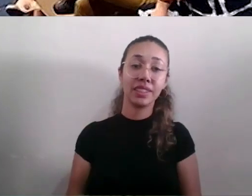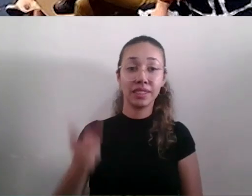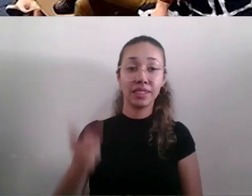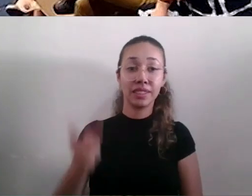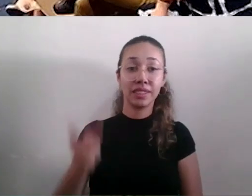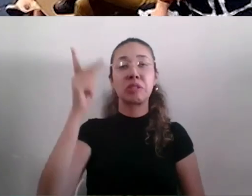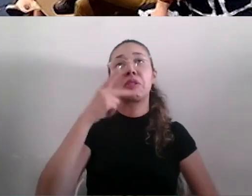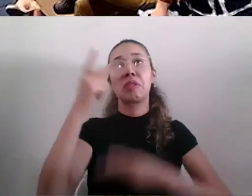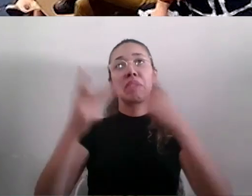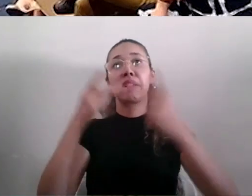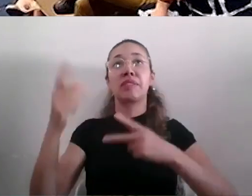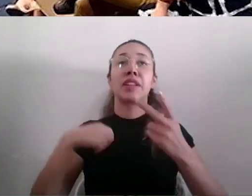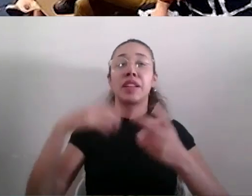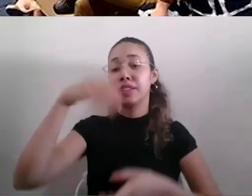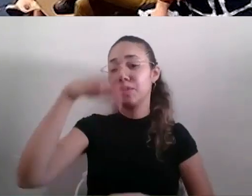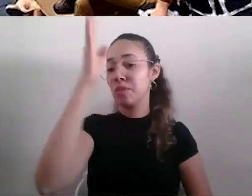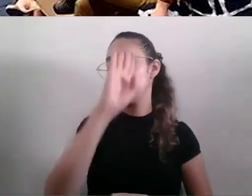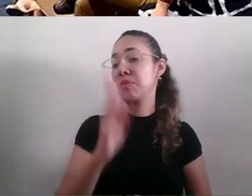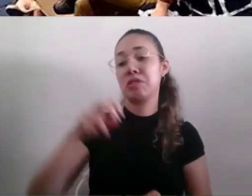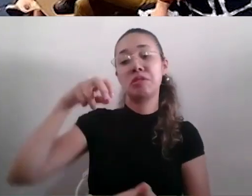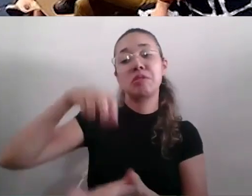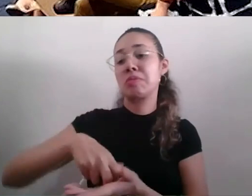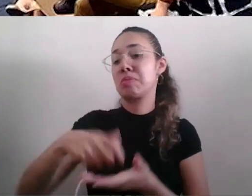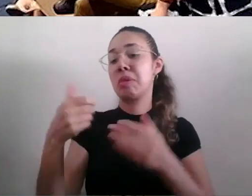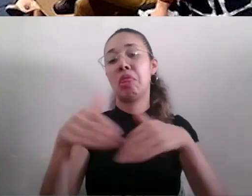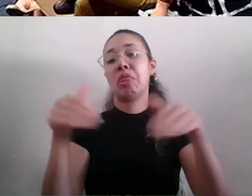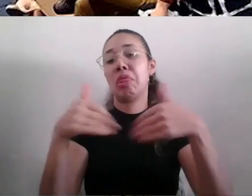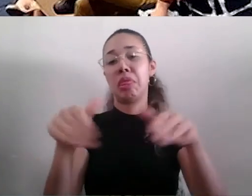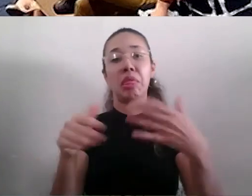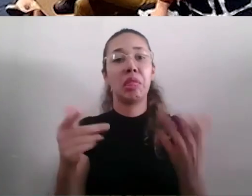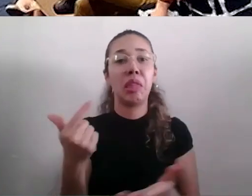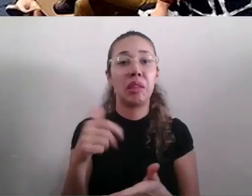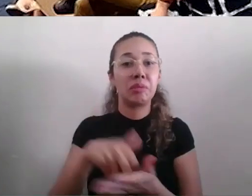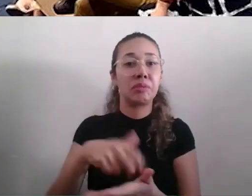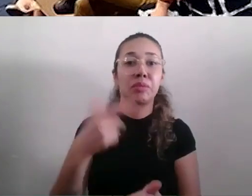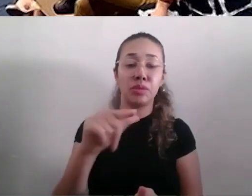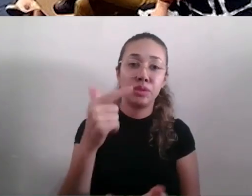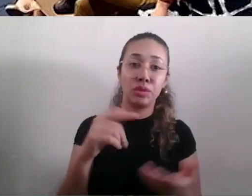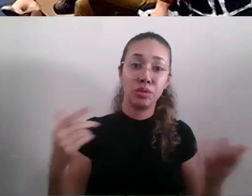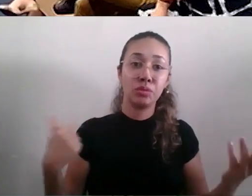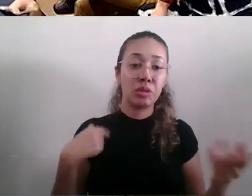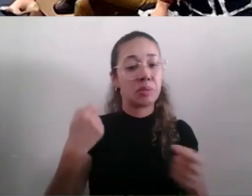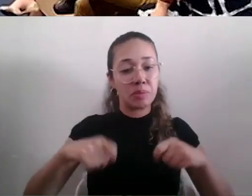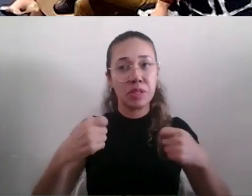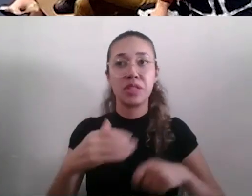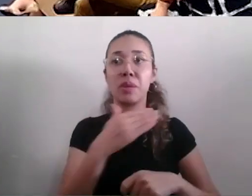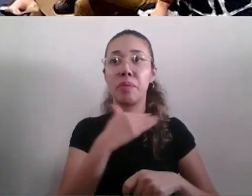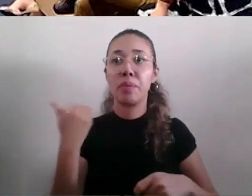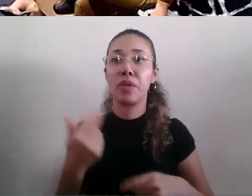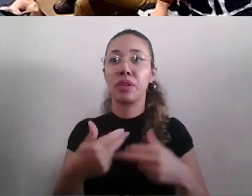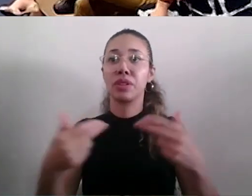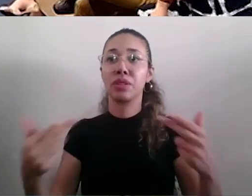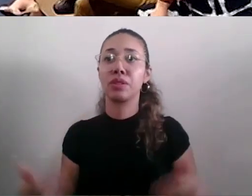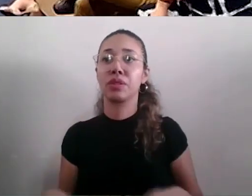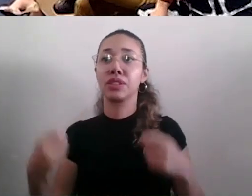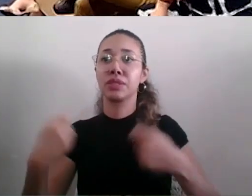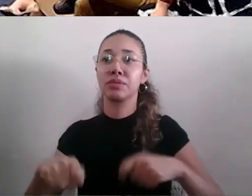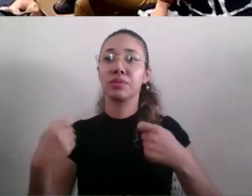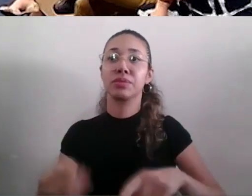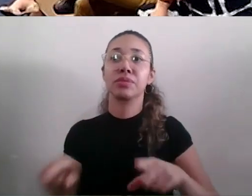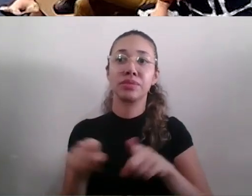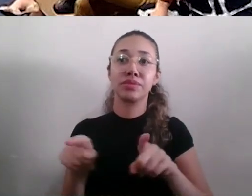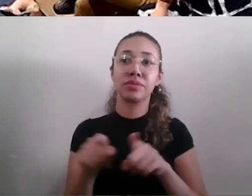país da impunidade, por que a gente não tem pena de morte? E a gente levou um susto, porque, enfim, nós somos uma produtora progressista, o Praia dos Ossos